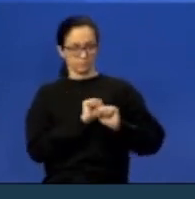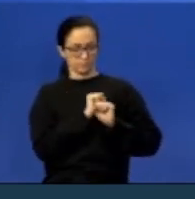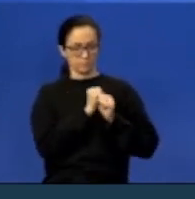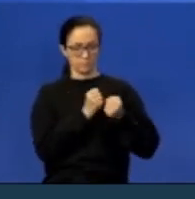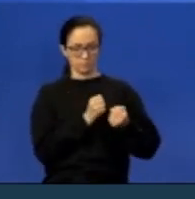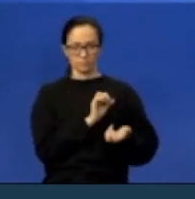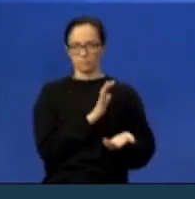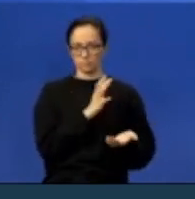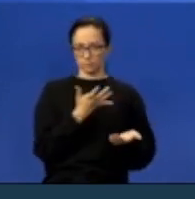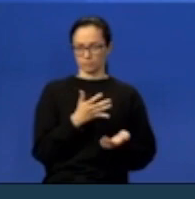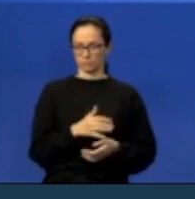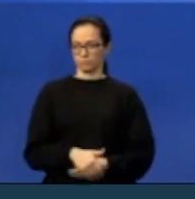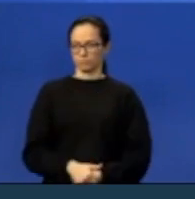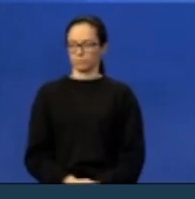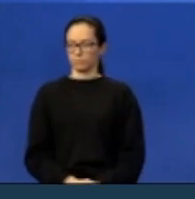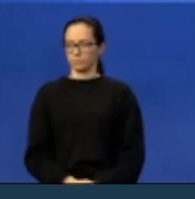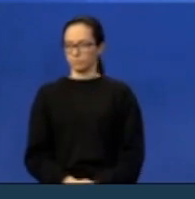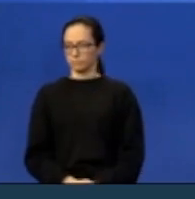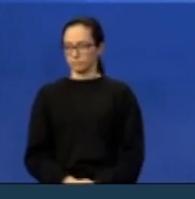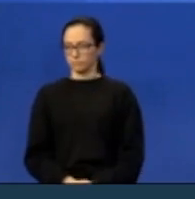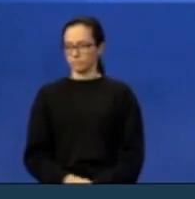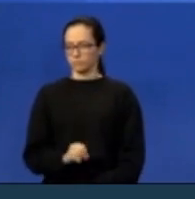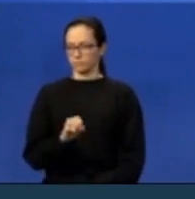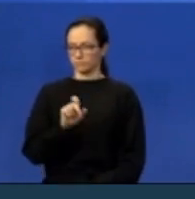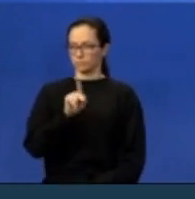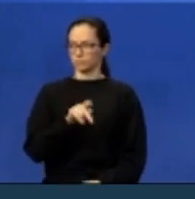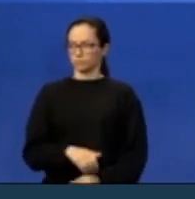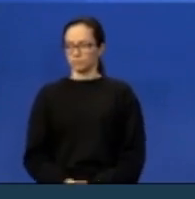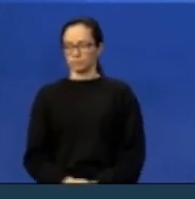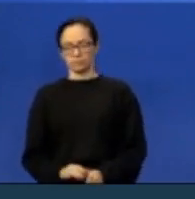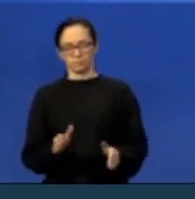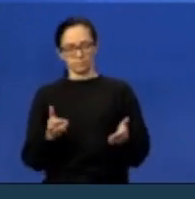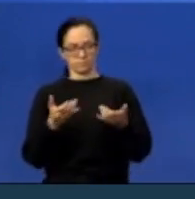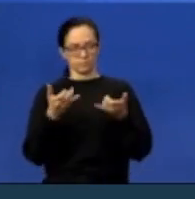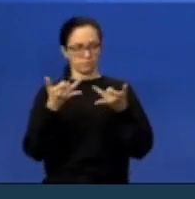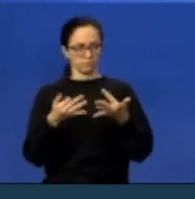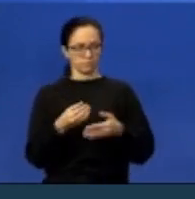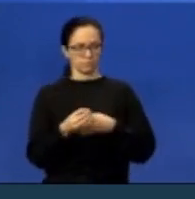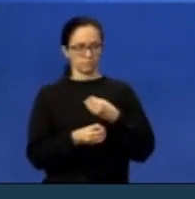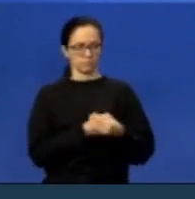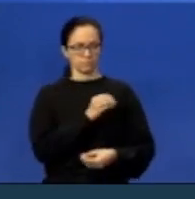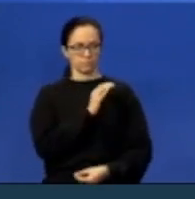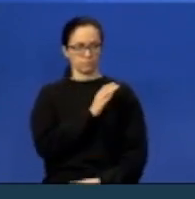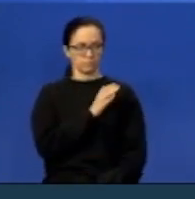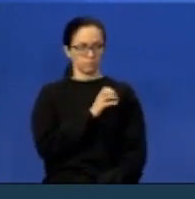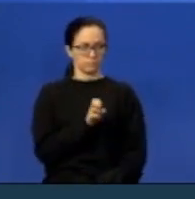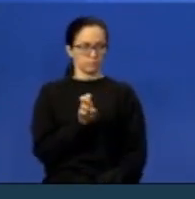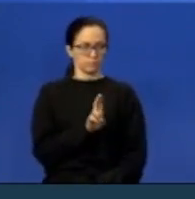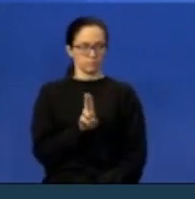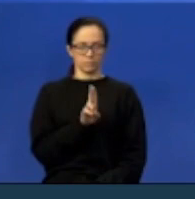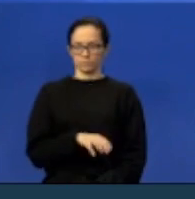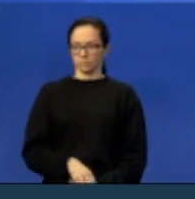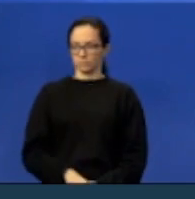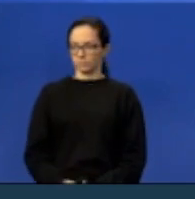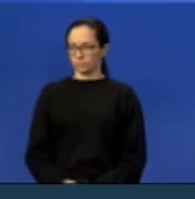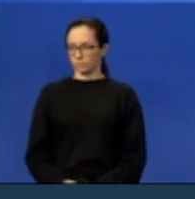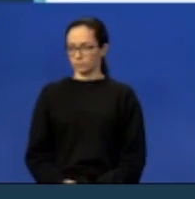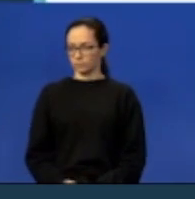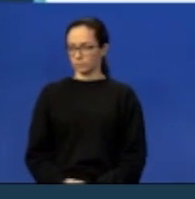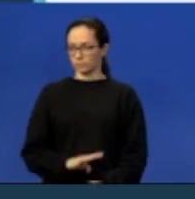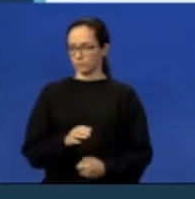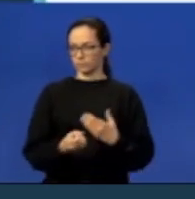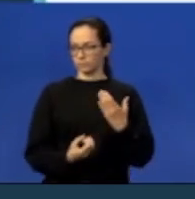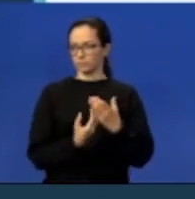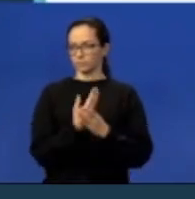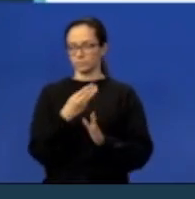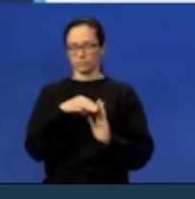gente vai agora passar para esse conteúdo sobre o eletrocardiograma. Então, o eletrocardiograma ele é um